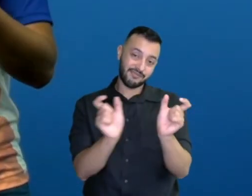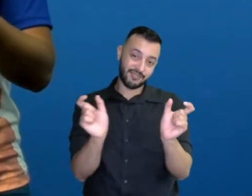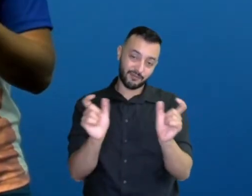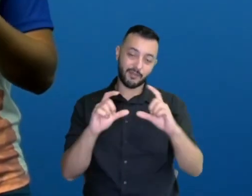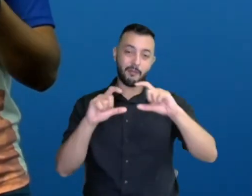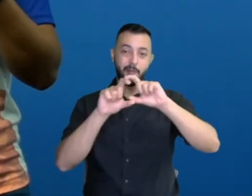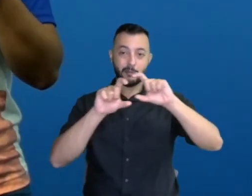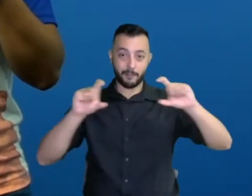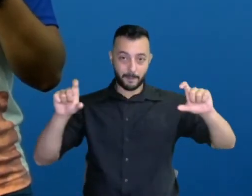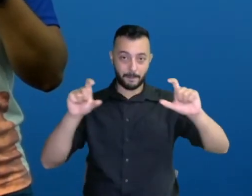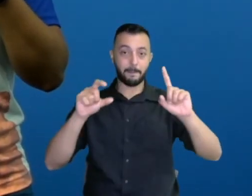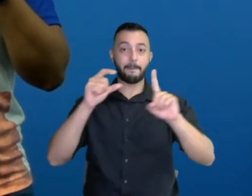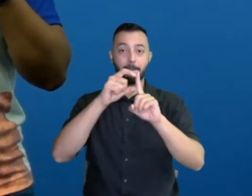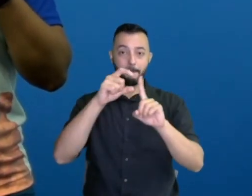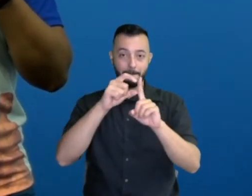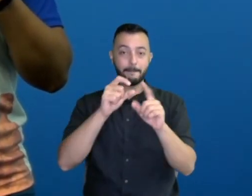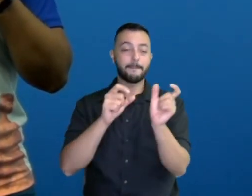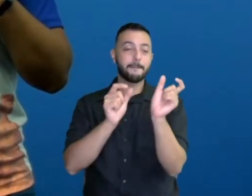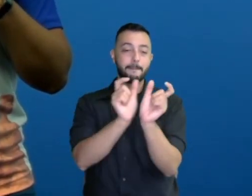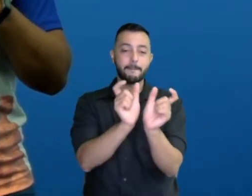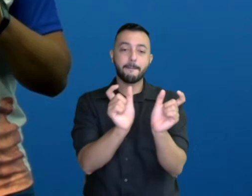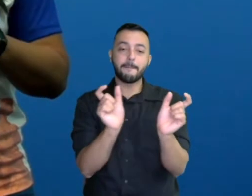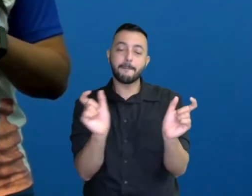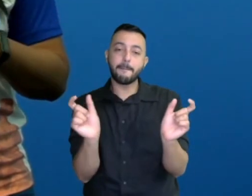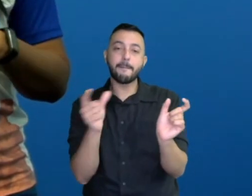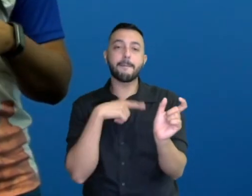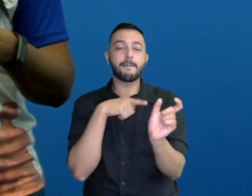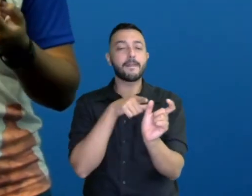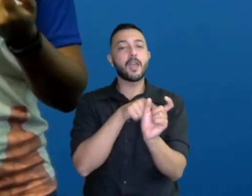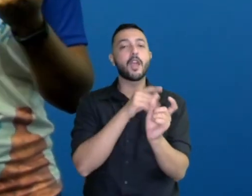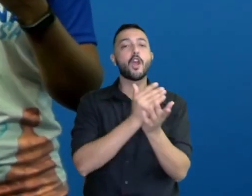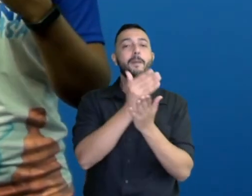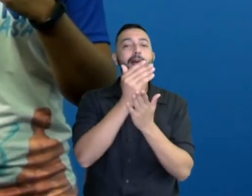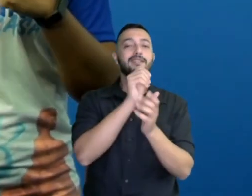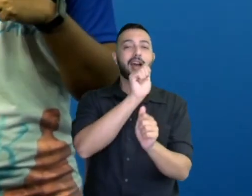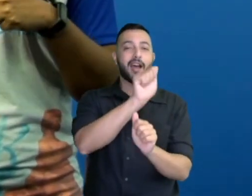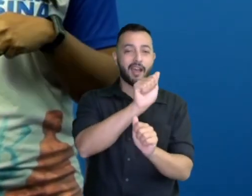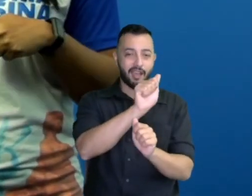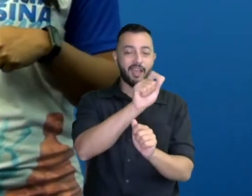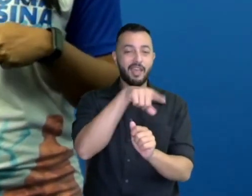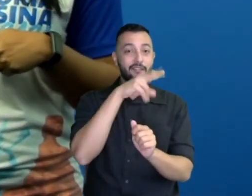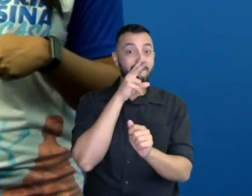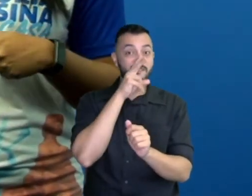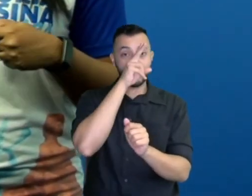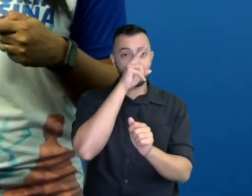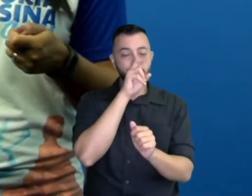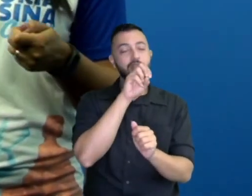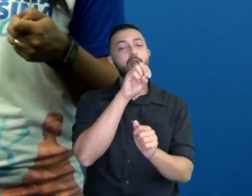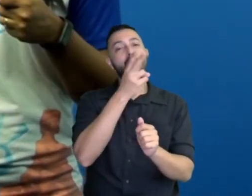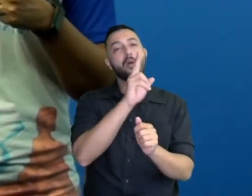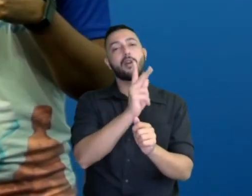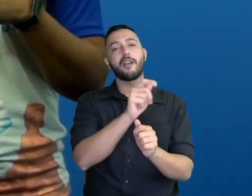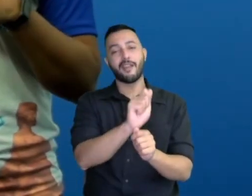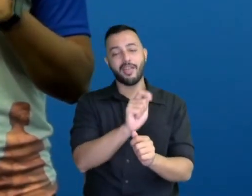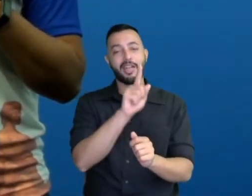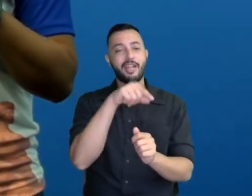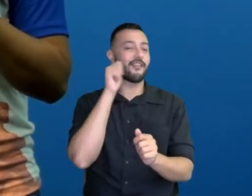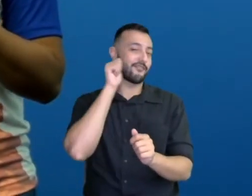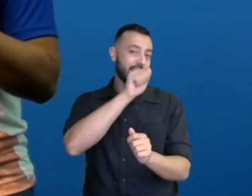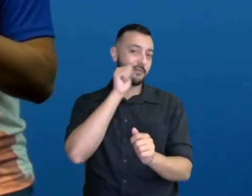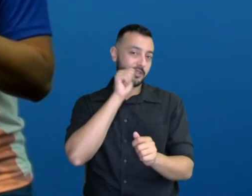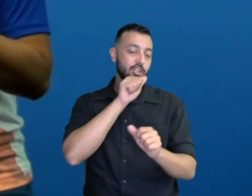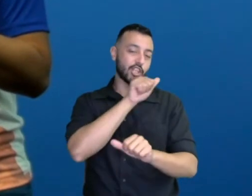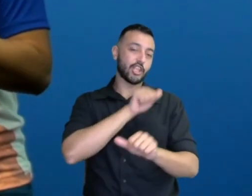forte e essa primeira sílaba começa com a letra A e ela é um substantivo feminino, a gente vai trocar